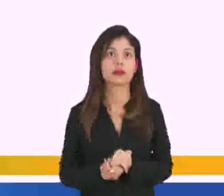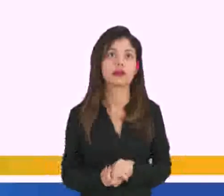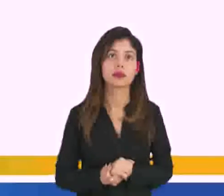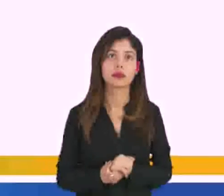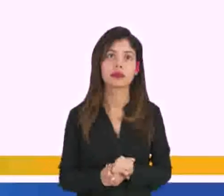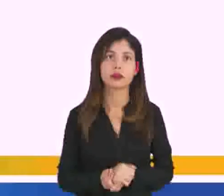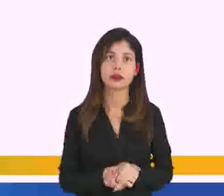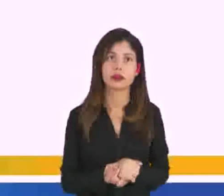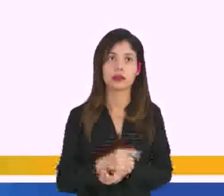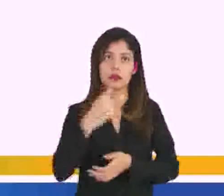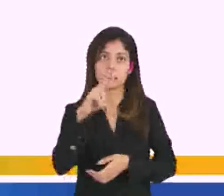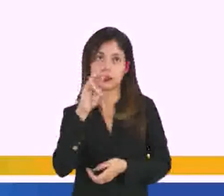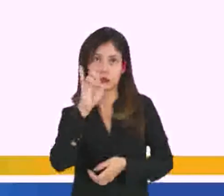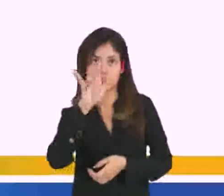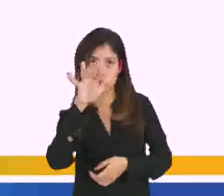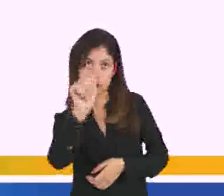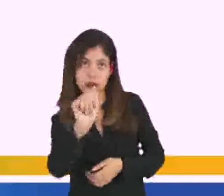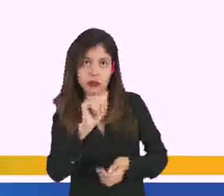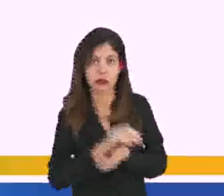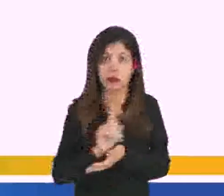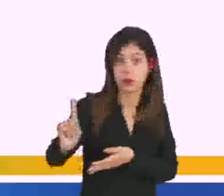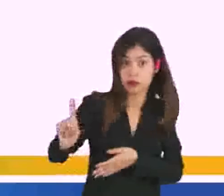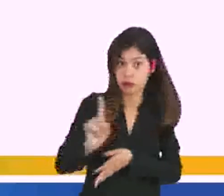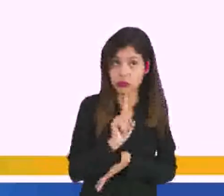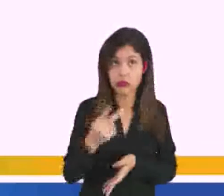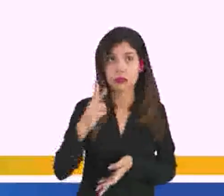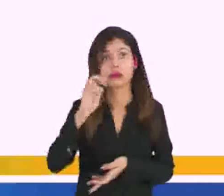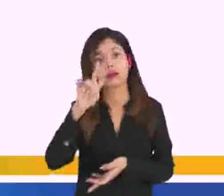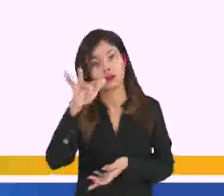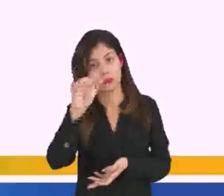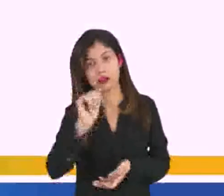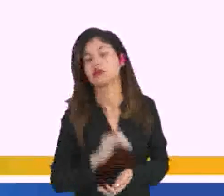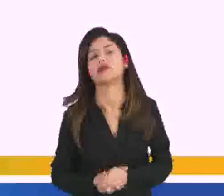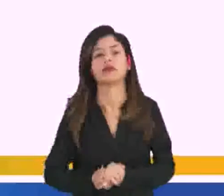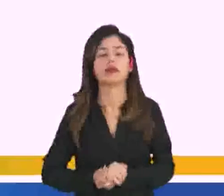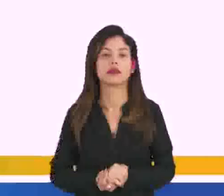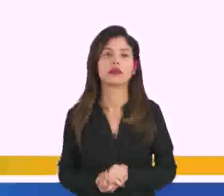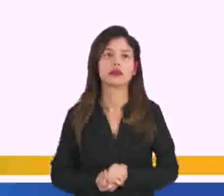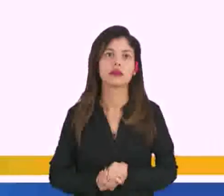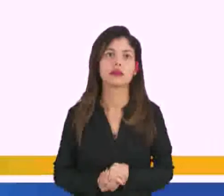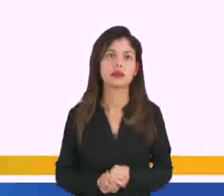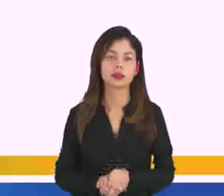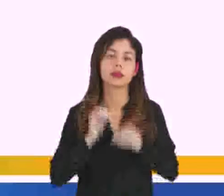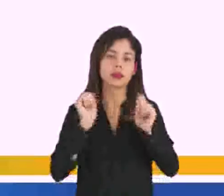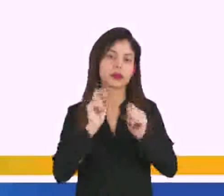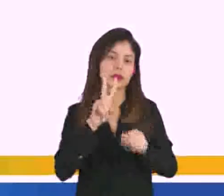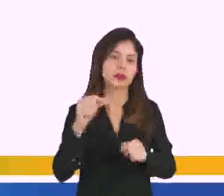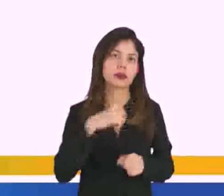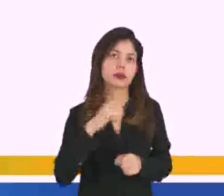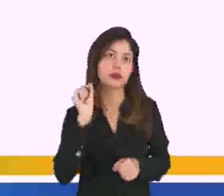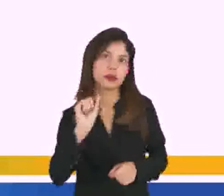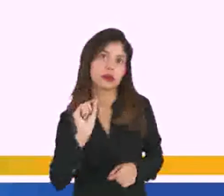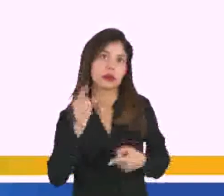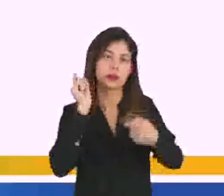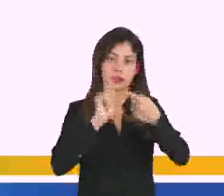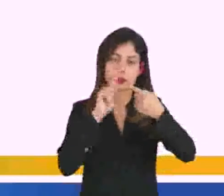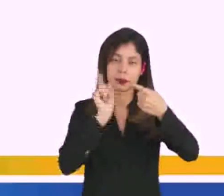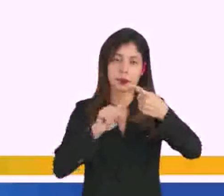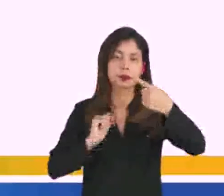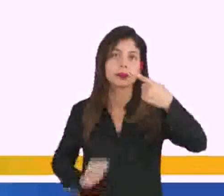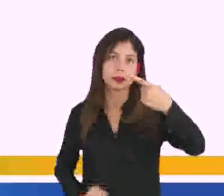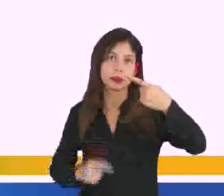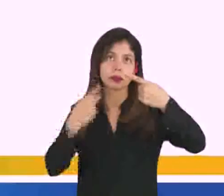A amostragem, ela pode ser probabilística ou não probabilística. Ela vai ser, quando ela